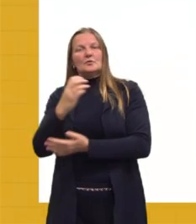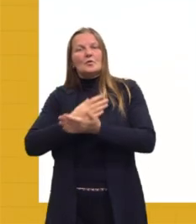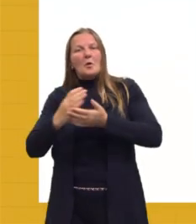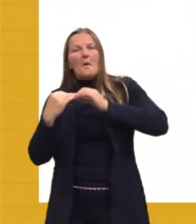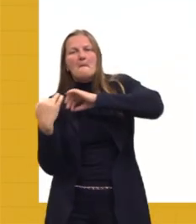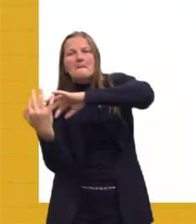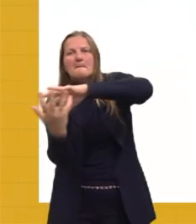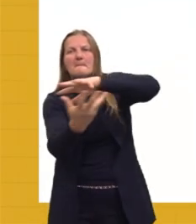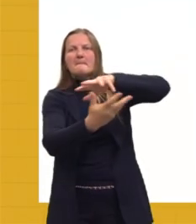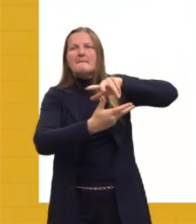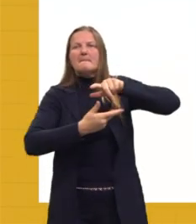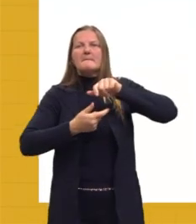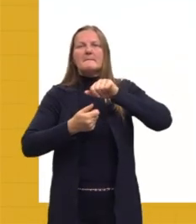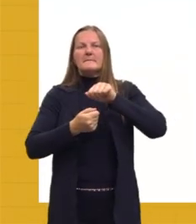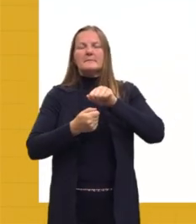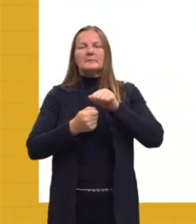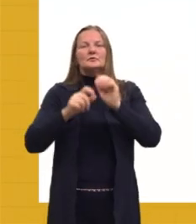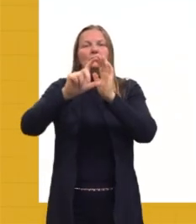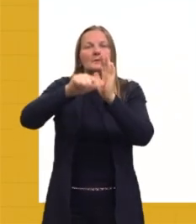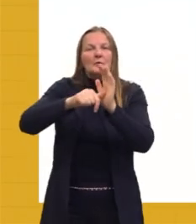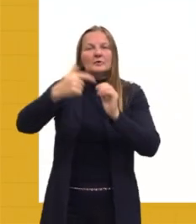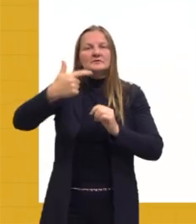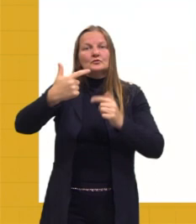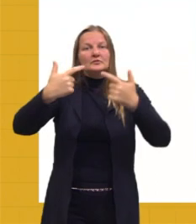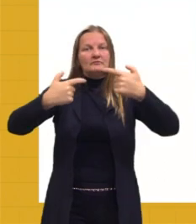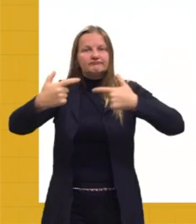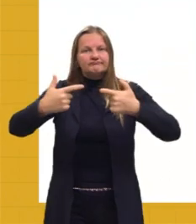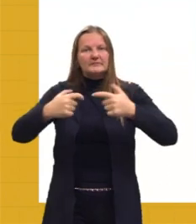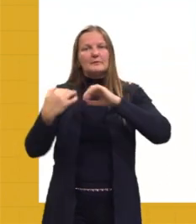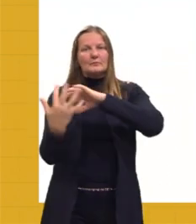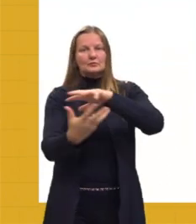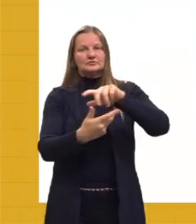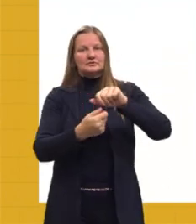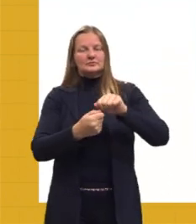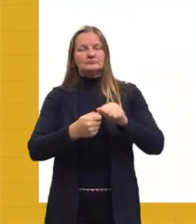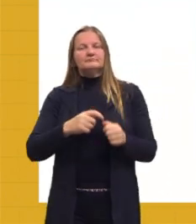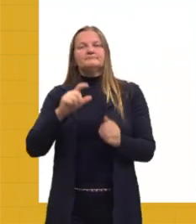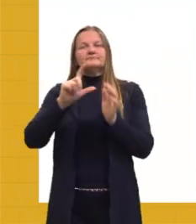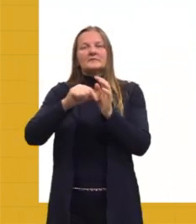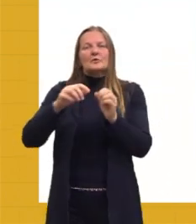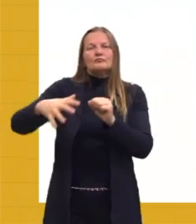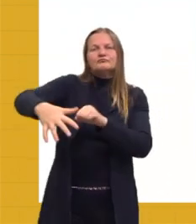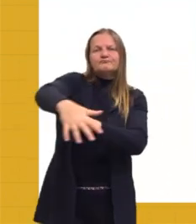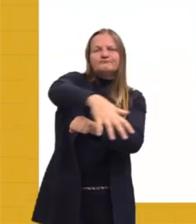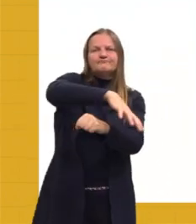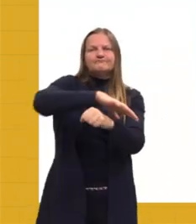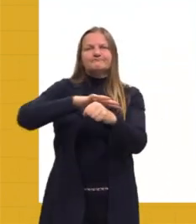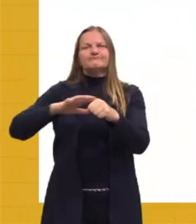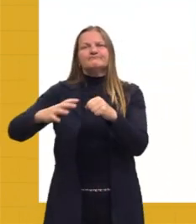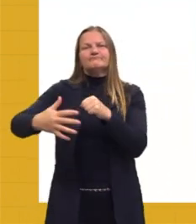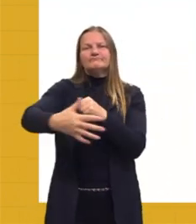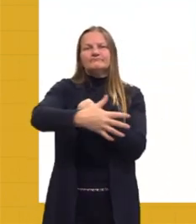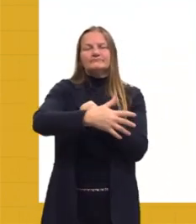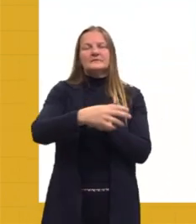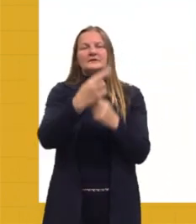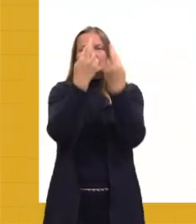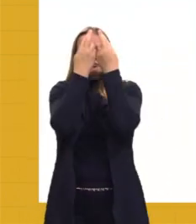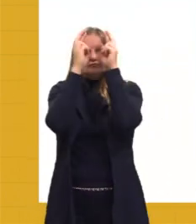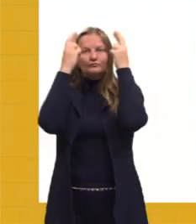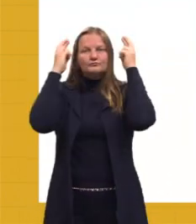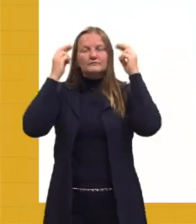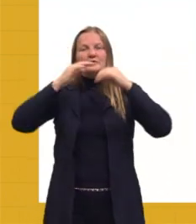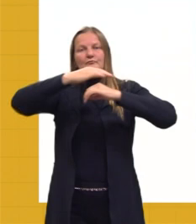um mundo após a Segunda Guerra Mundial né E aí ele é cercado neto tem a parte Soviética